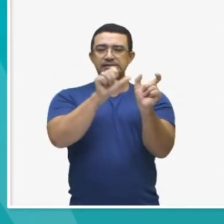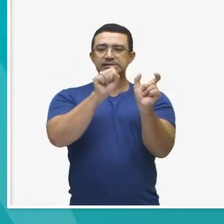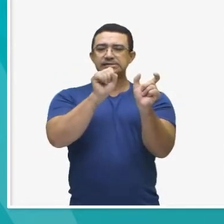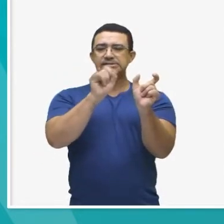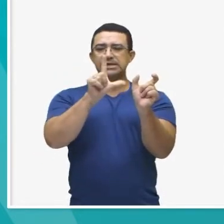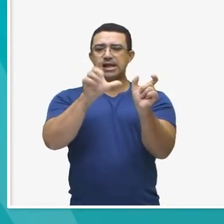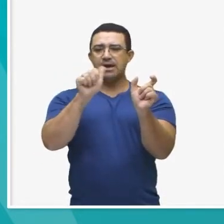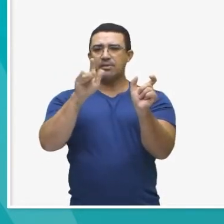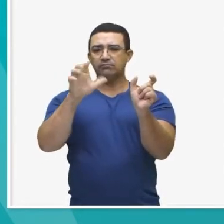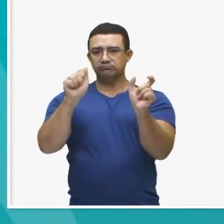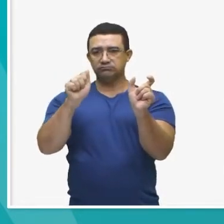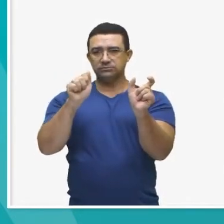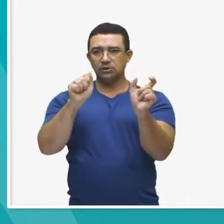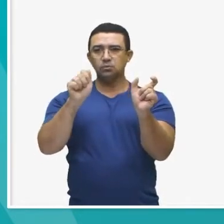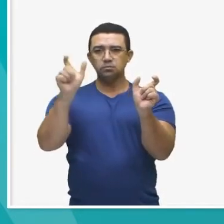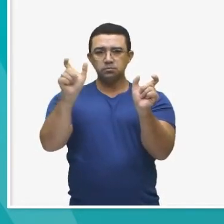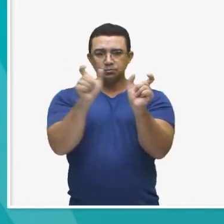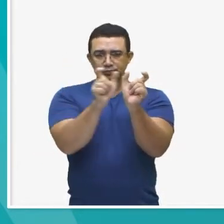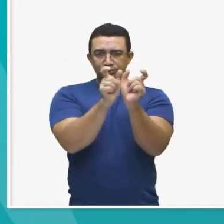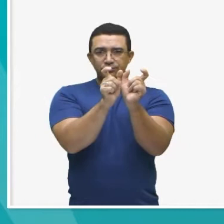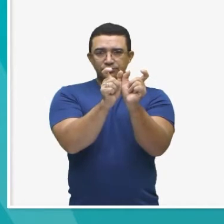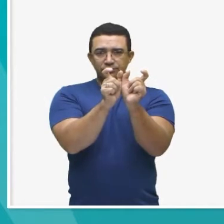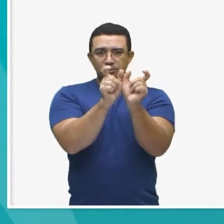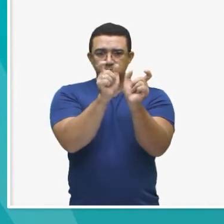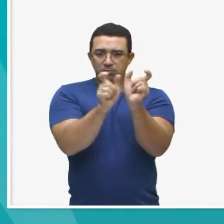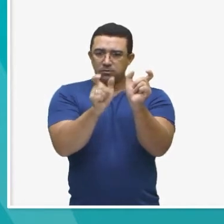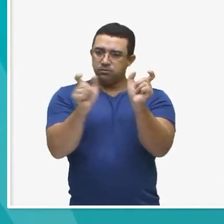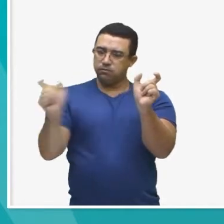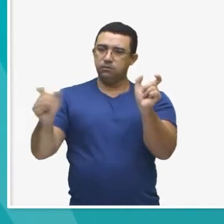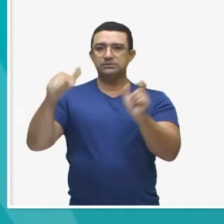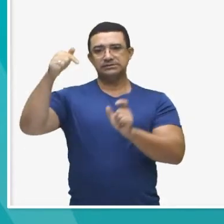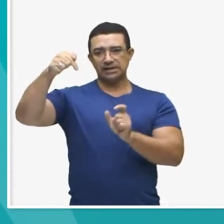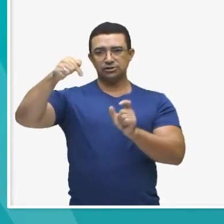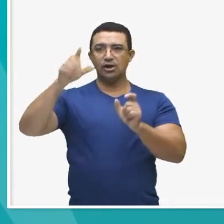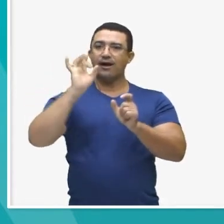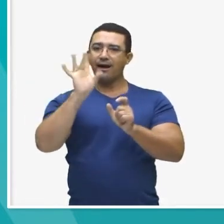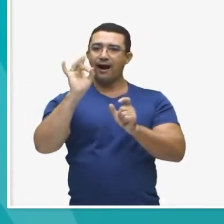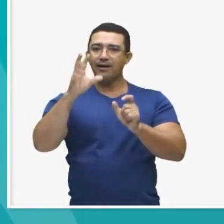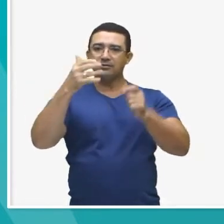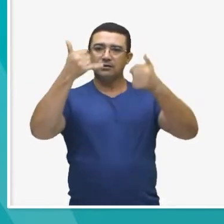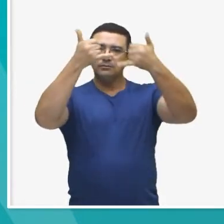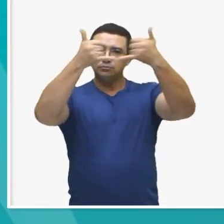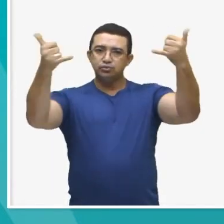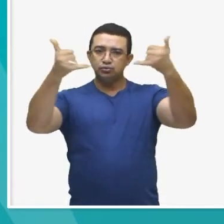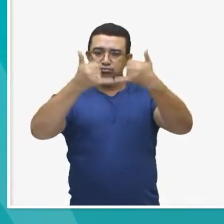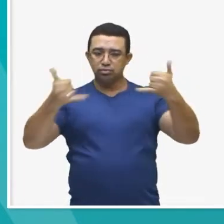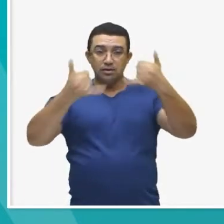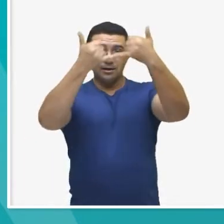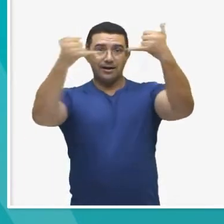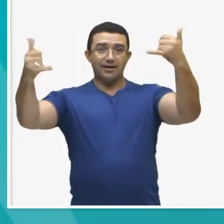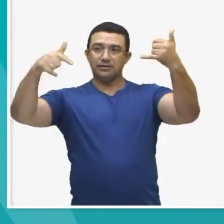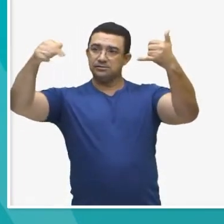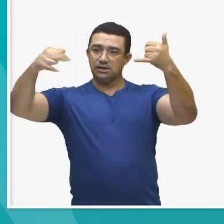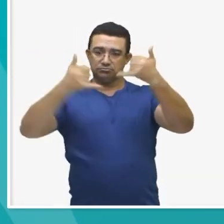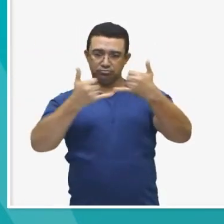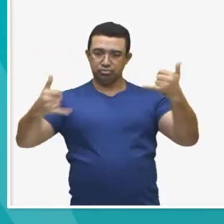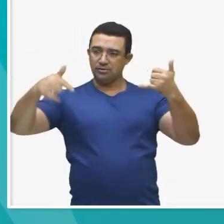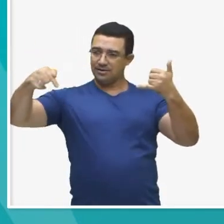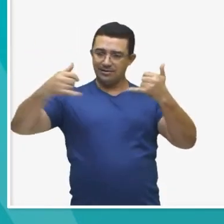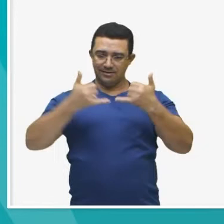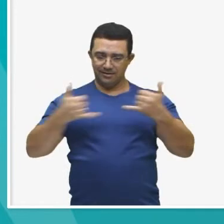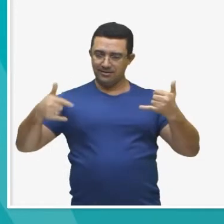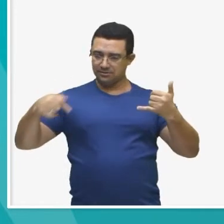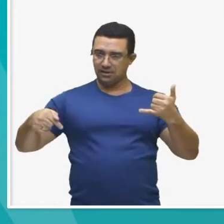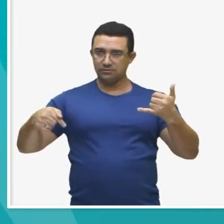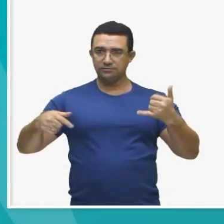palavra, tá? 1, 2, 3, 4, 5, 6, 7, tá? Vamos ver a